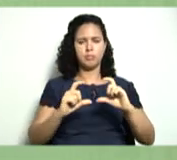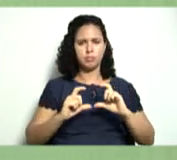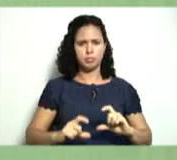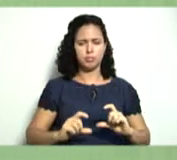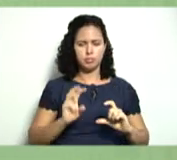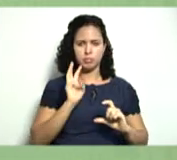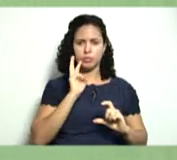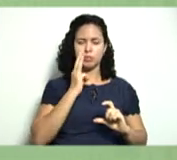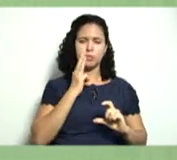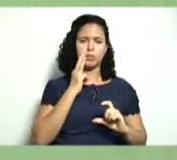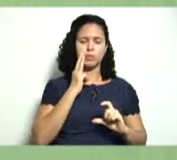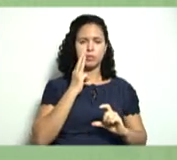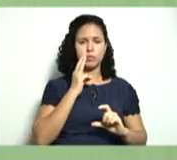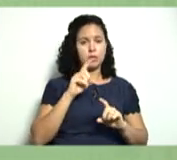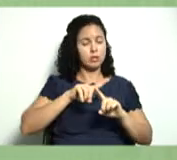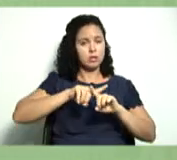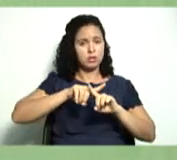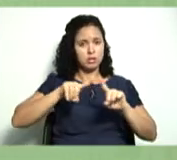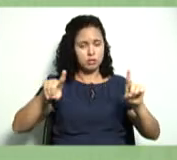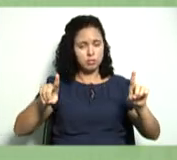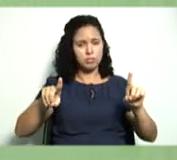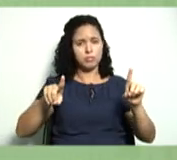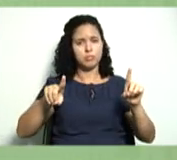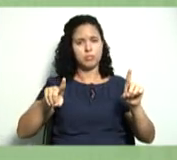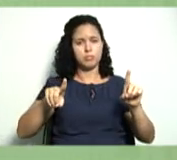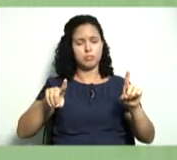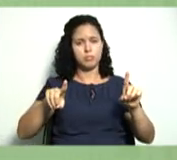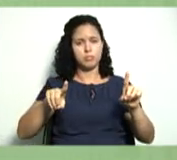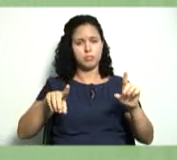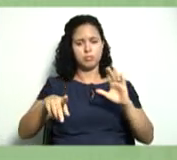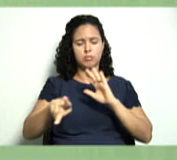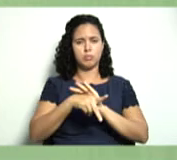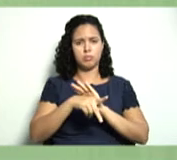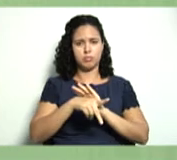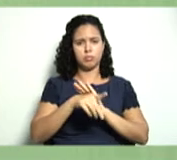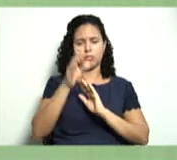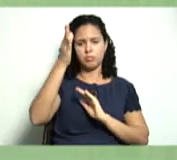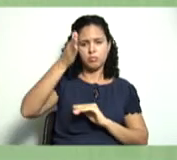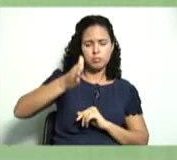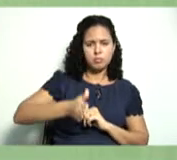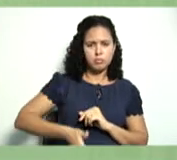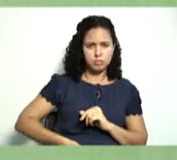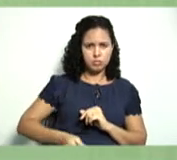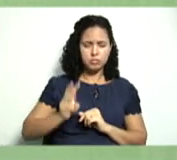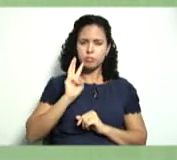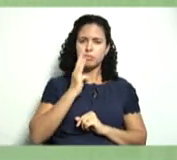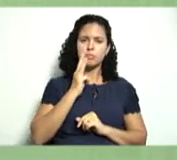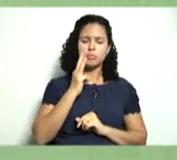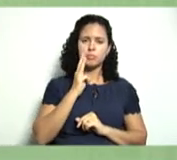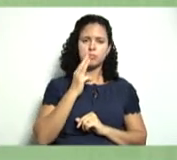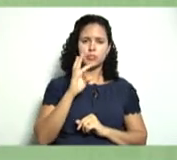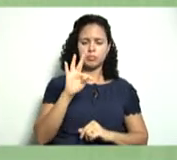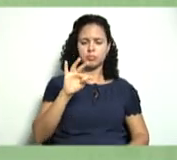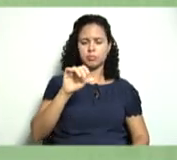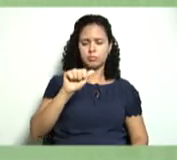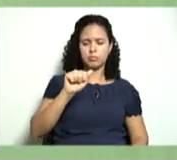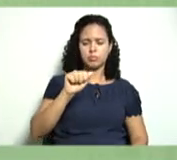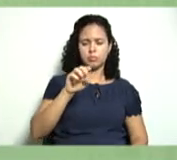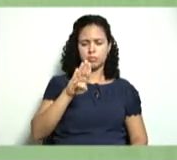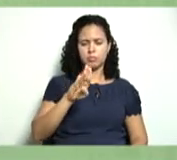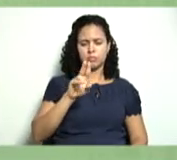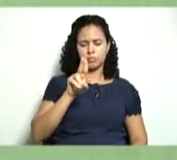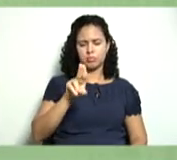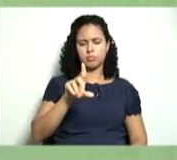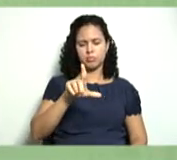observe bem o que não se trata de uma opção de alinhamento da tabulação a gente tem respostas aqui